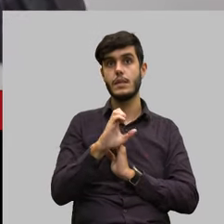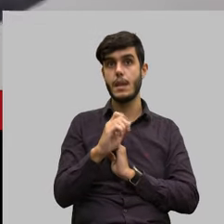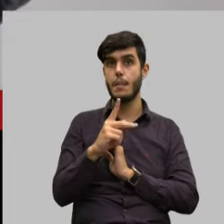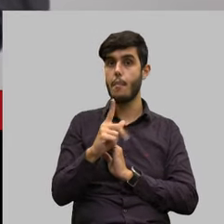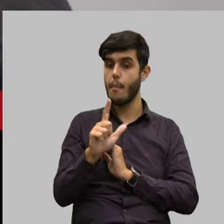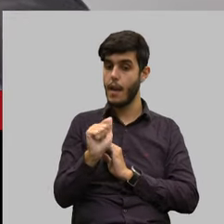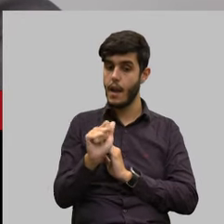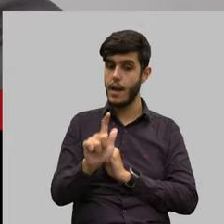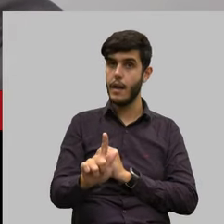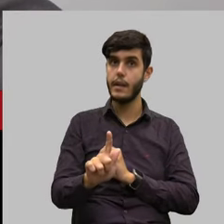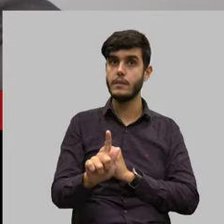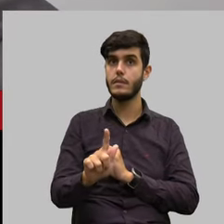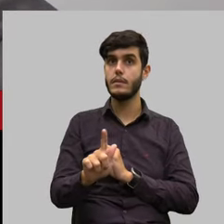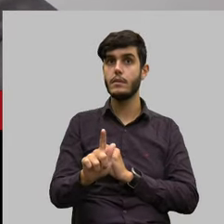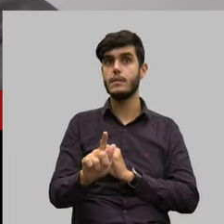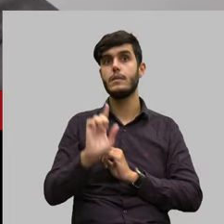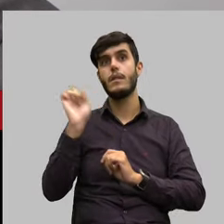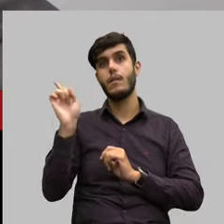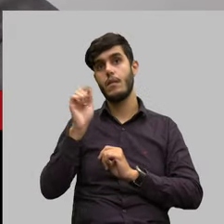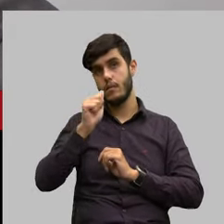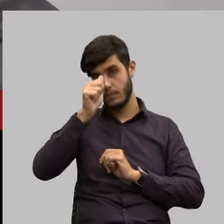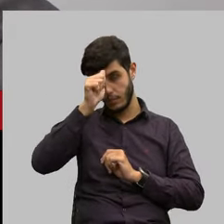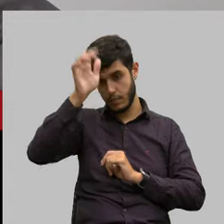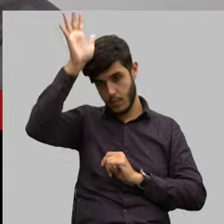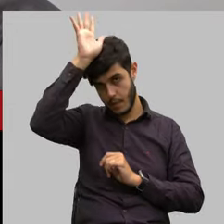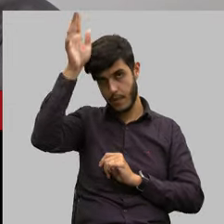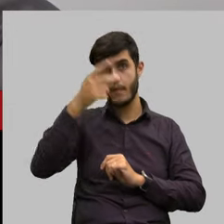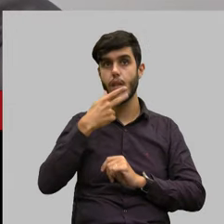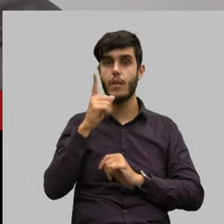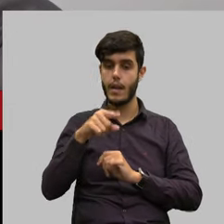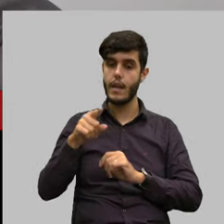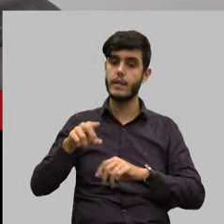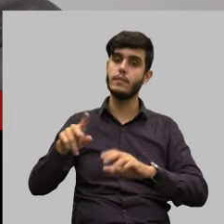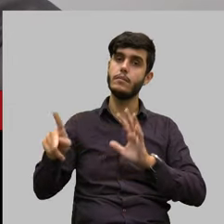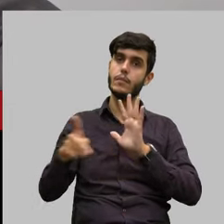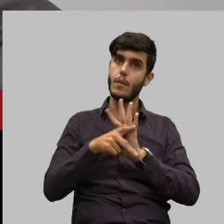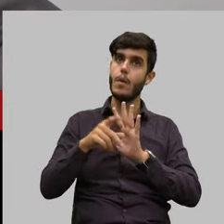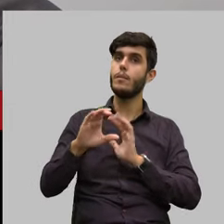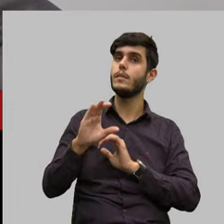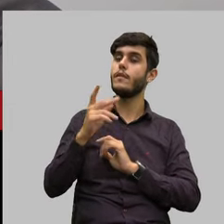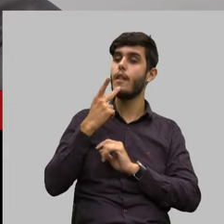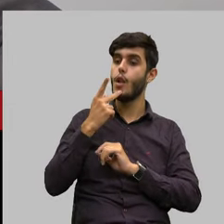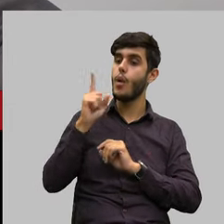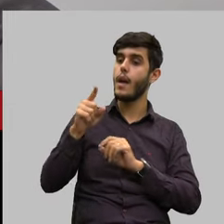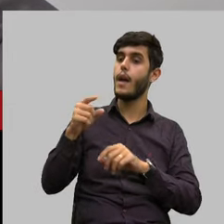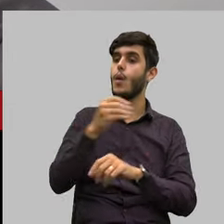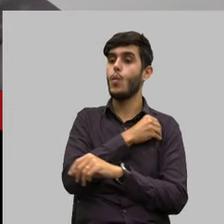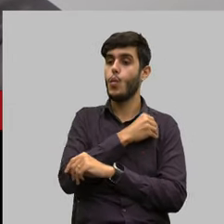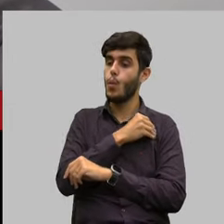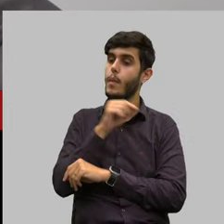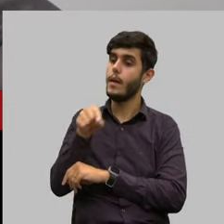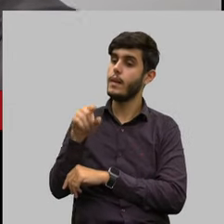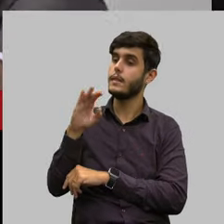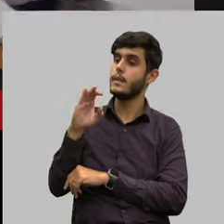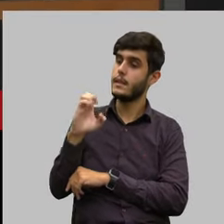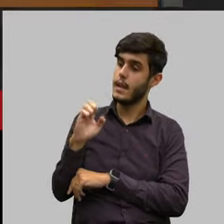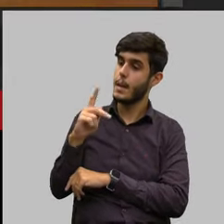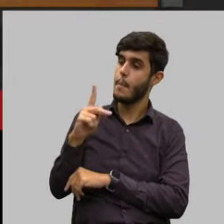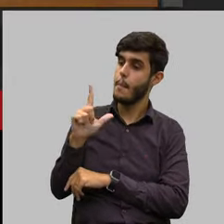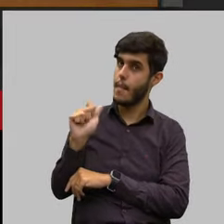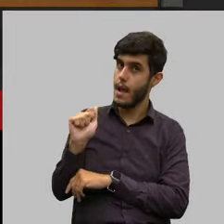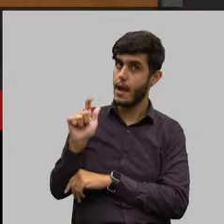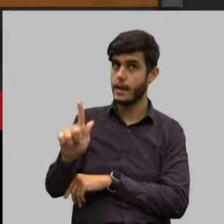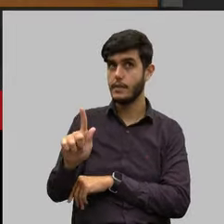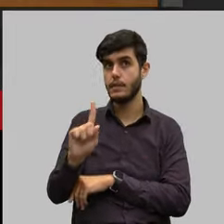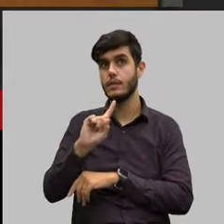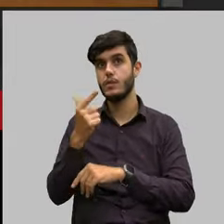senhora já julgou no colo do comandante do bombeiro eu vou convocar ele aqui a Defesa Civil é afeta a comissão de segurança então Nós faremos Porque ele disse que não